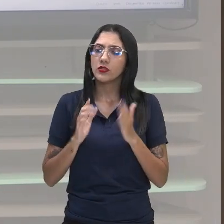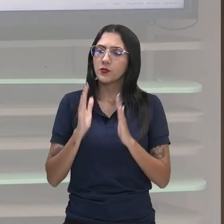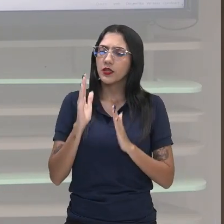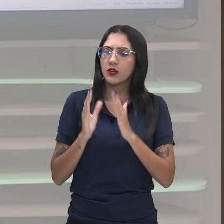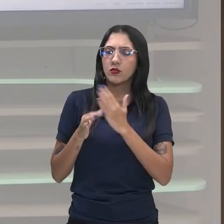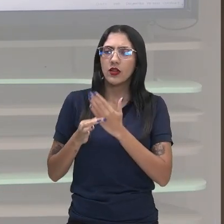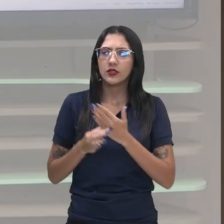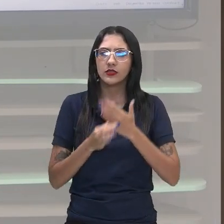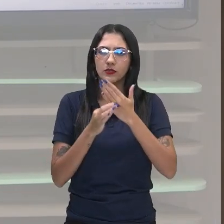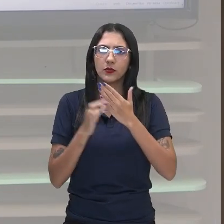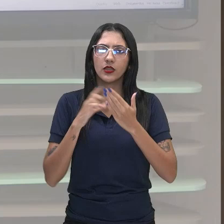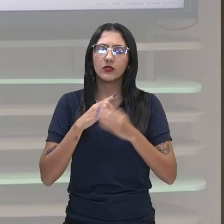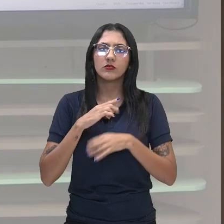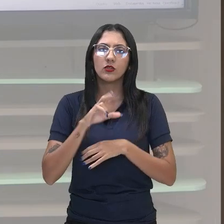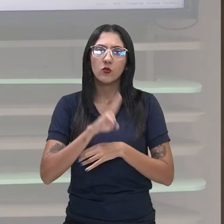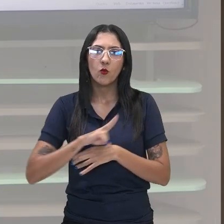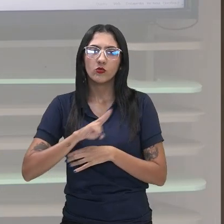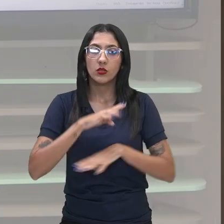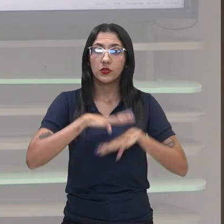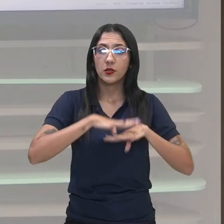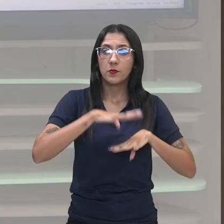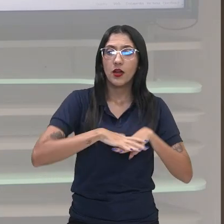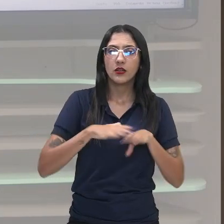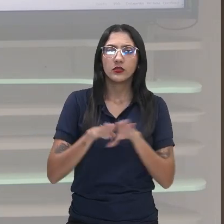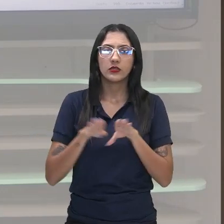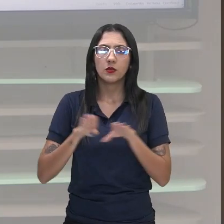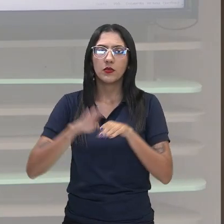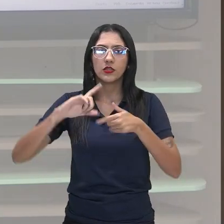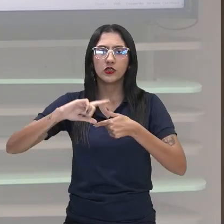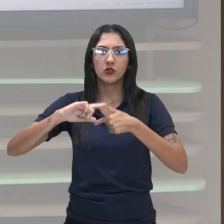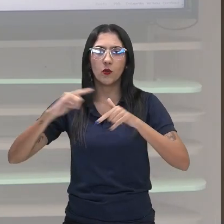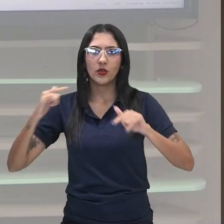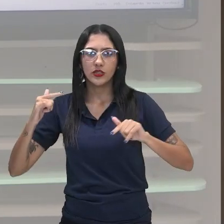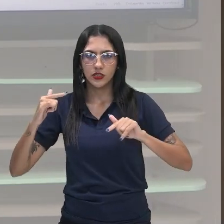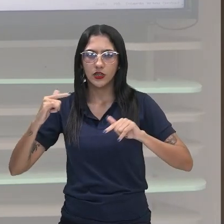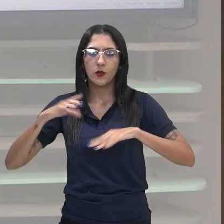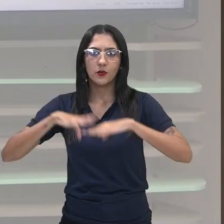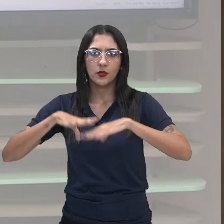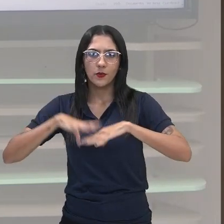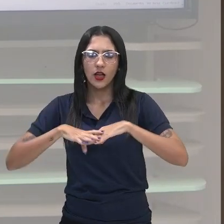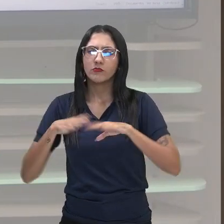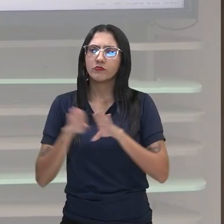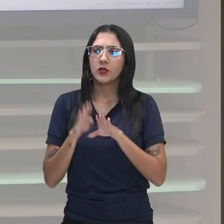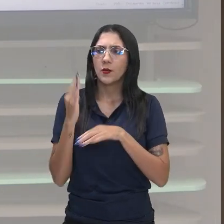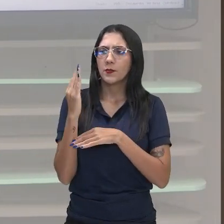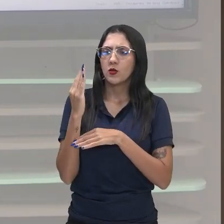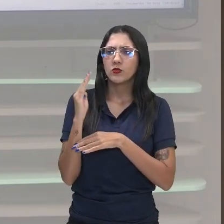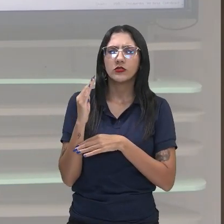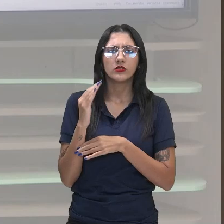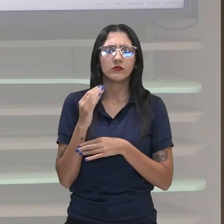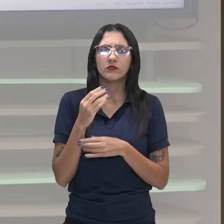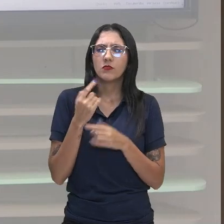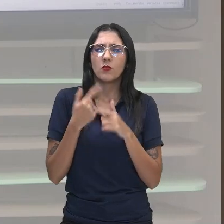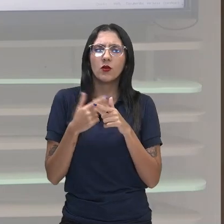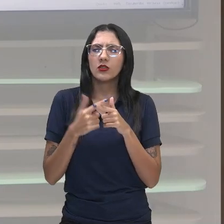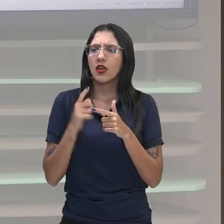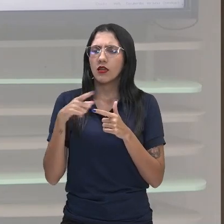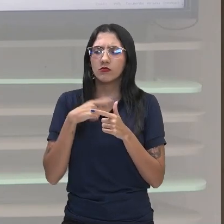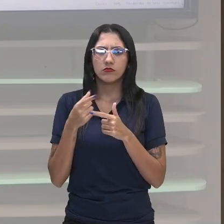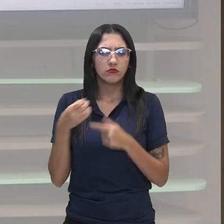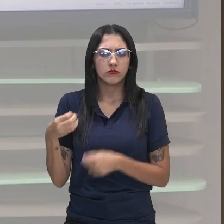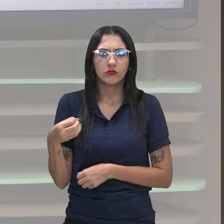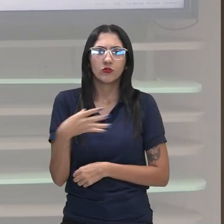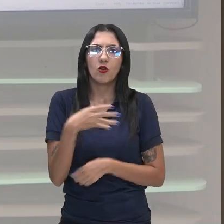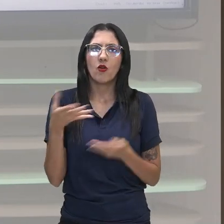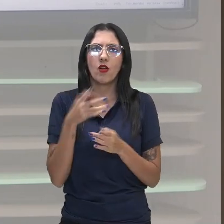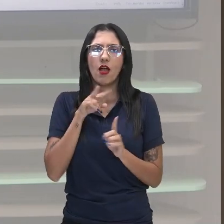tanto a matemática como a geometria, né, a biologia, porque é o renascer, é um novo olhar que o